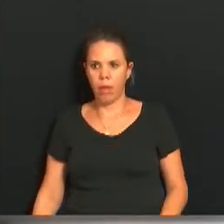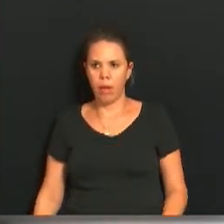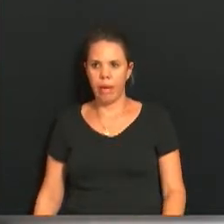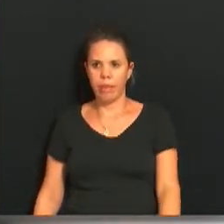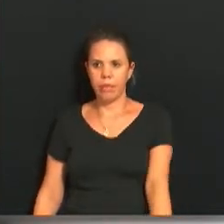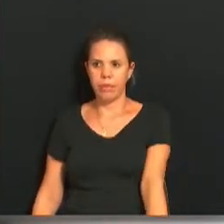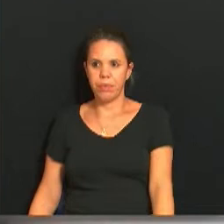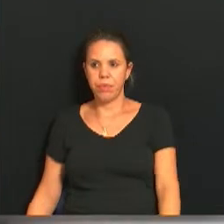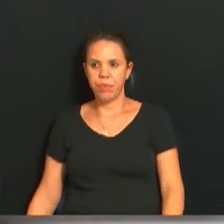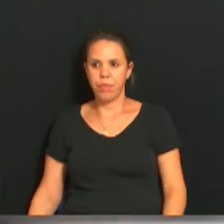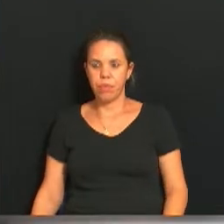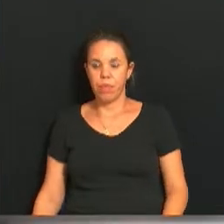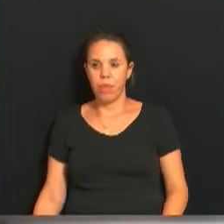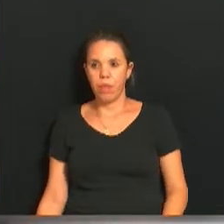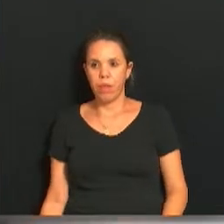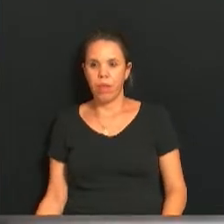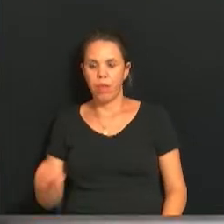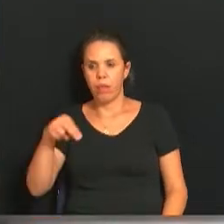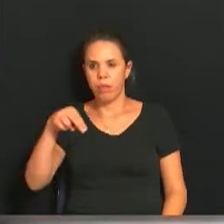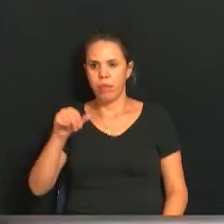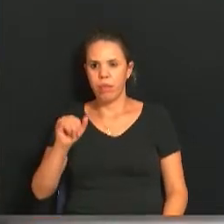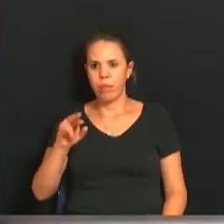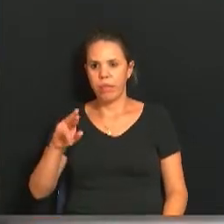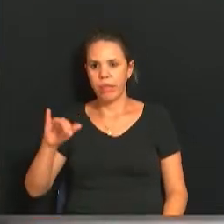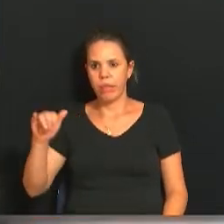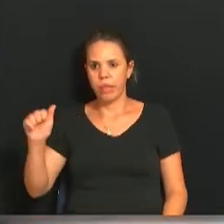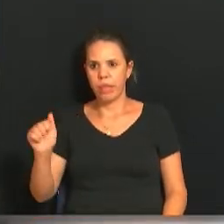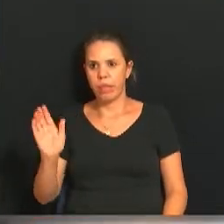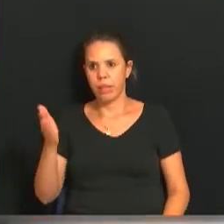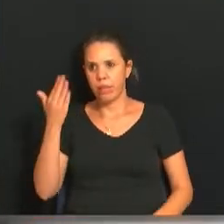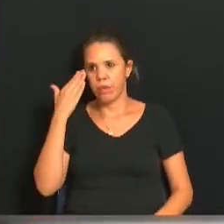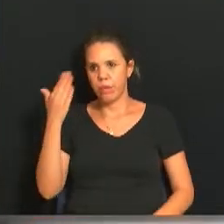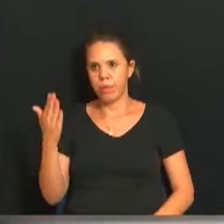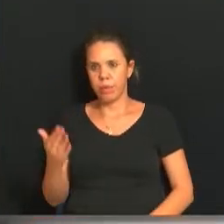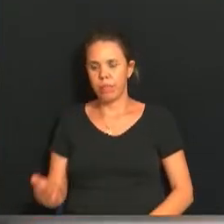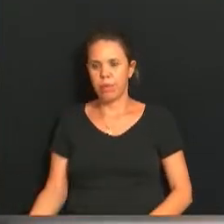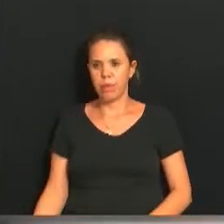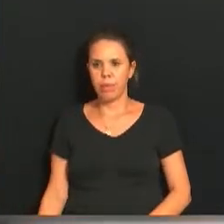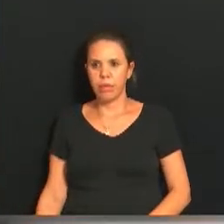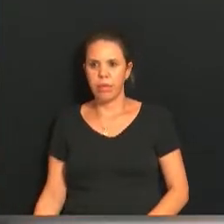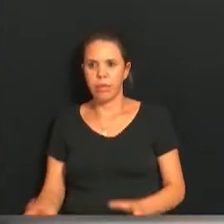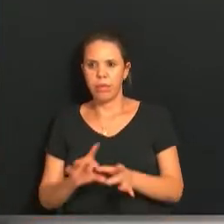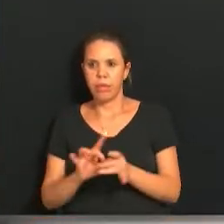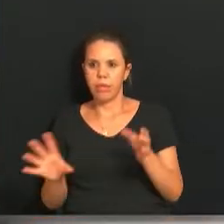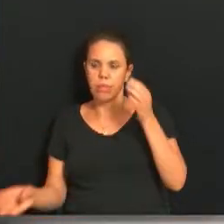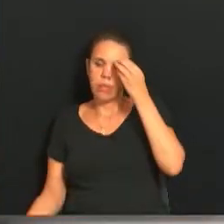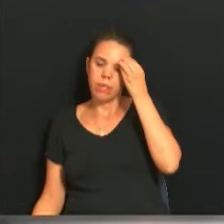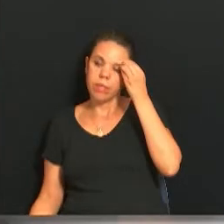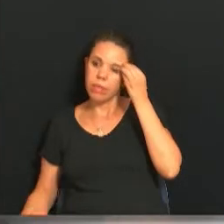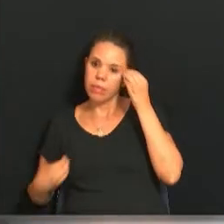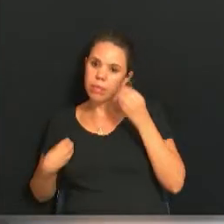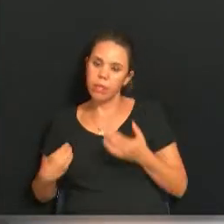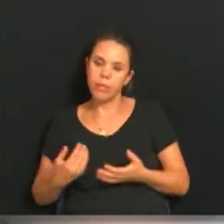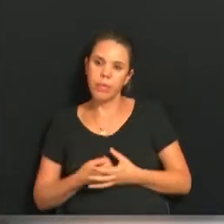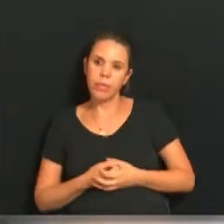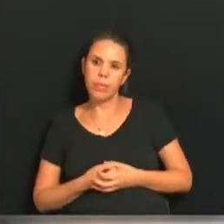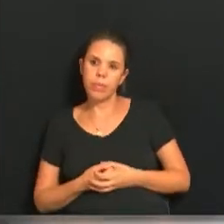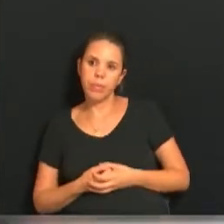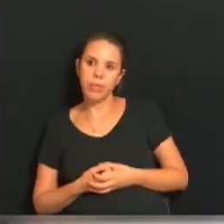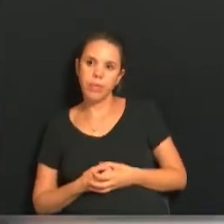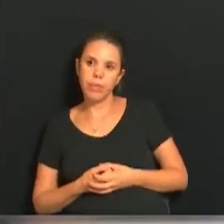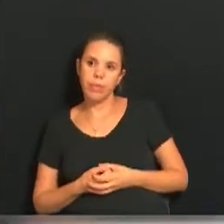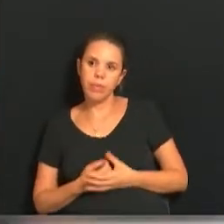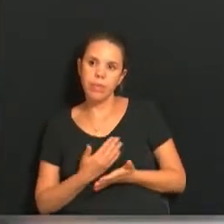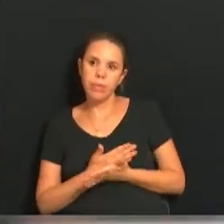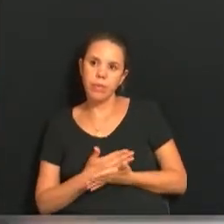na pessoa da Nayara Oliveira. Então, a gente já agradece aqui a disponibilidade dela estar conosco, e a gente vai